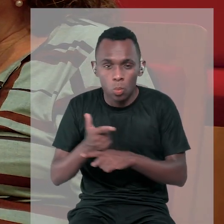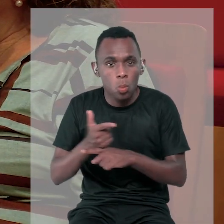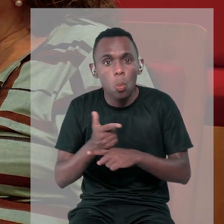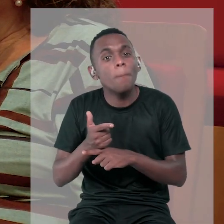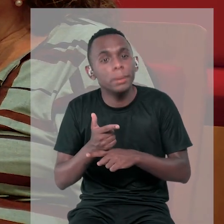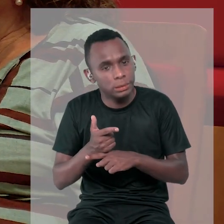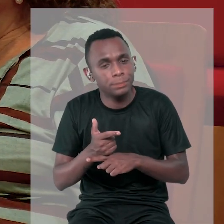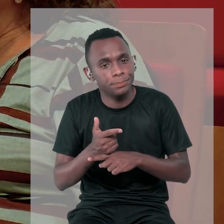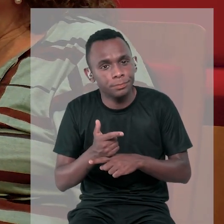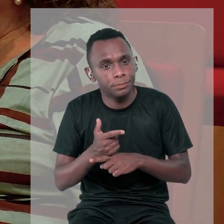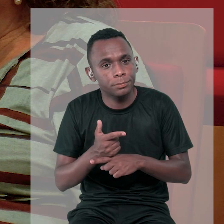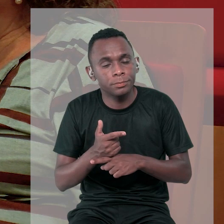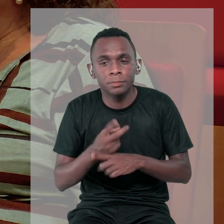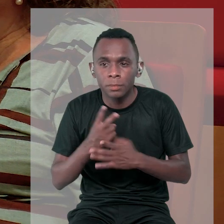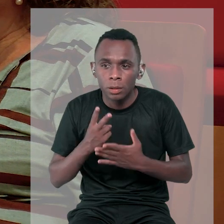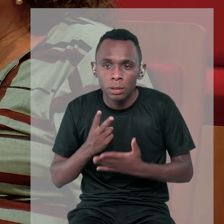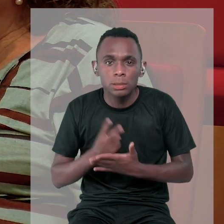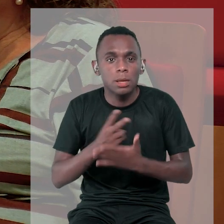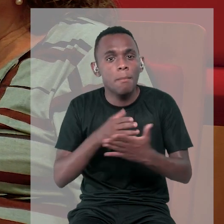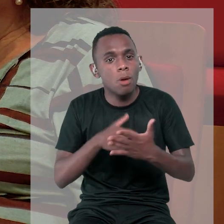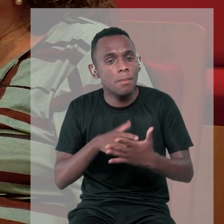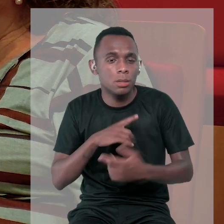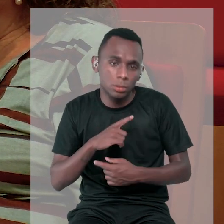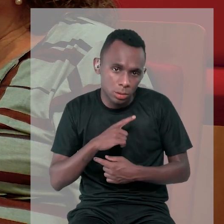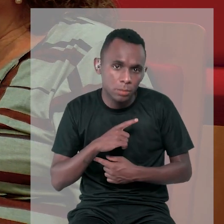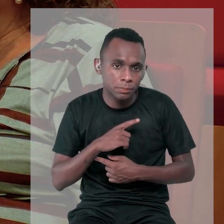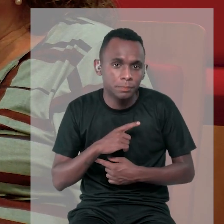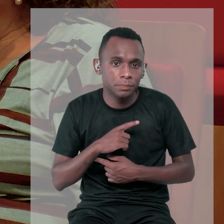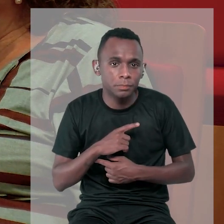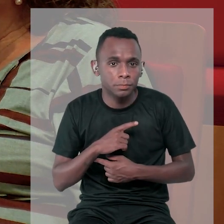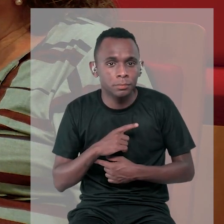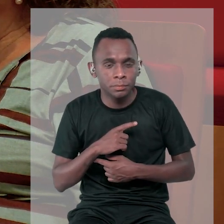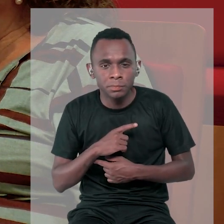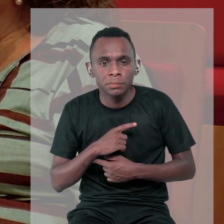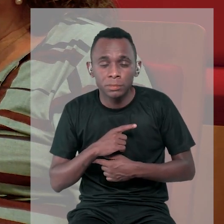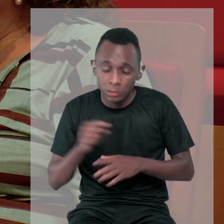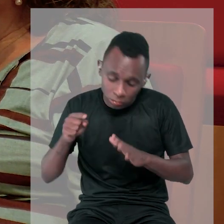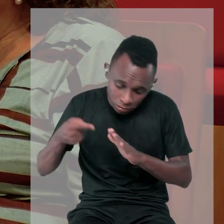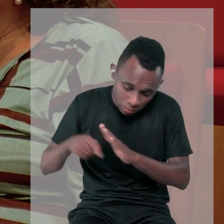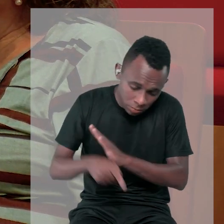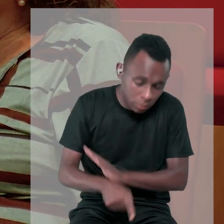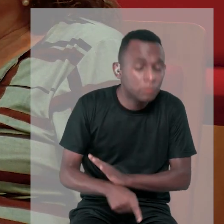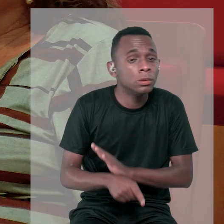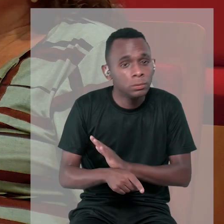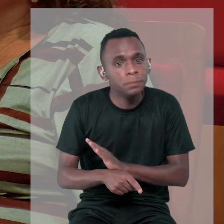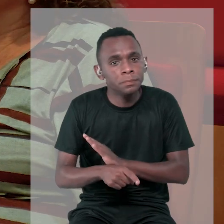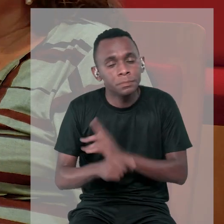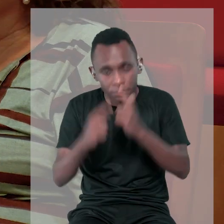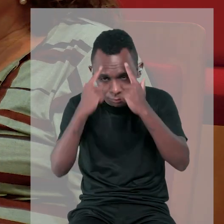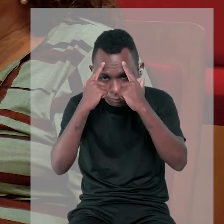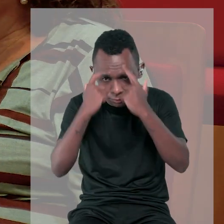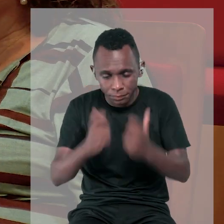sempre esbarrou na camada mais profunda da violência contida nas